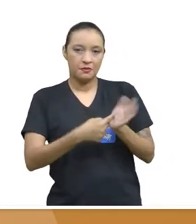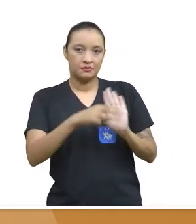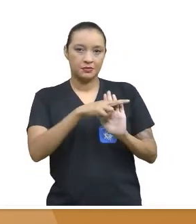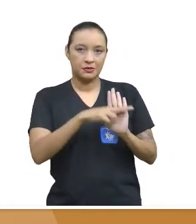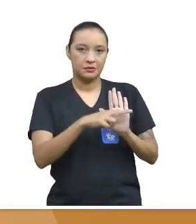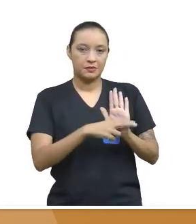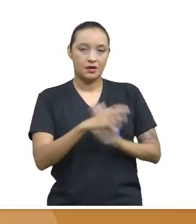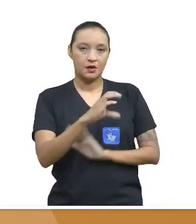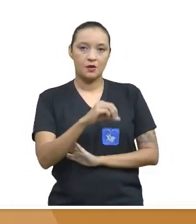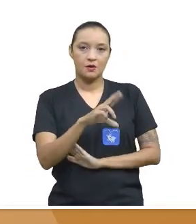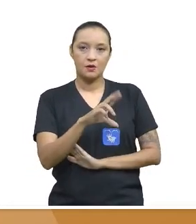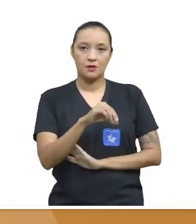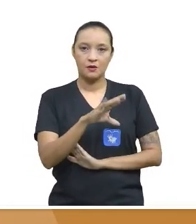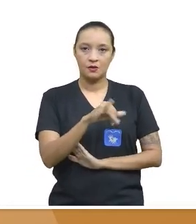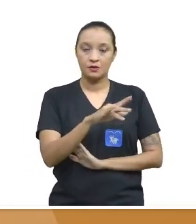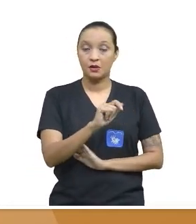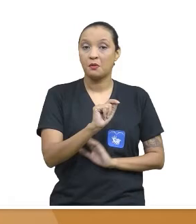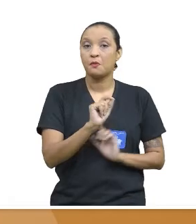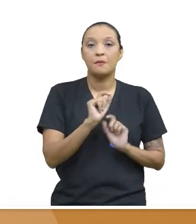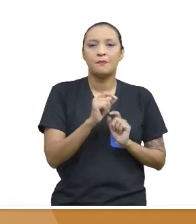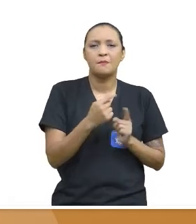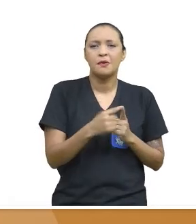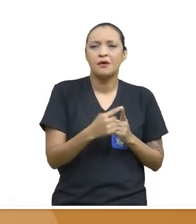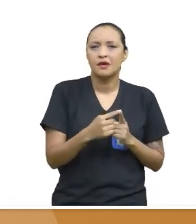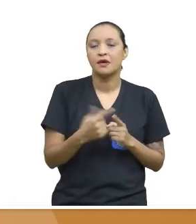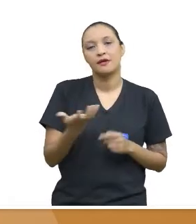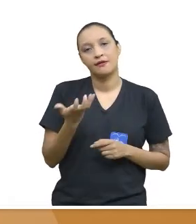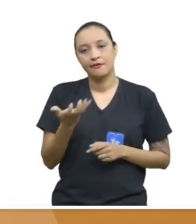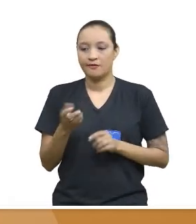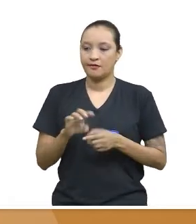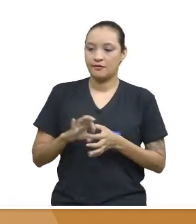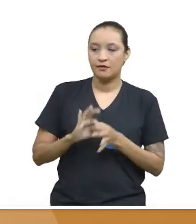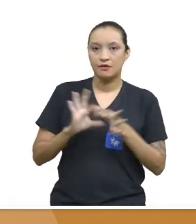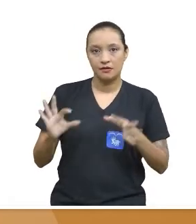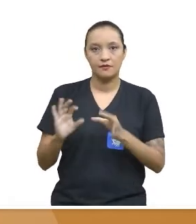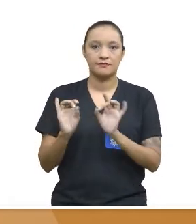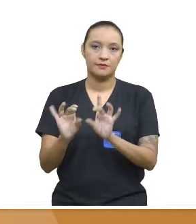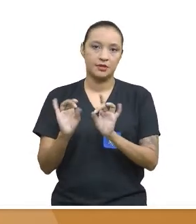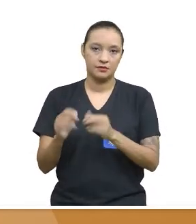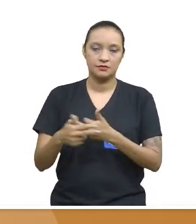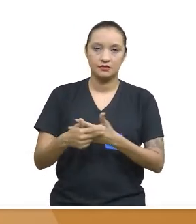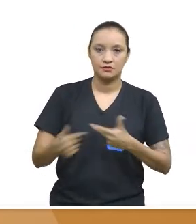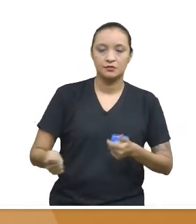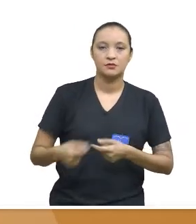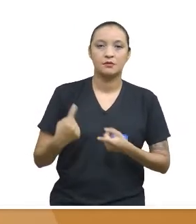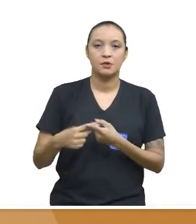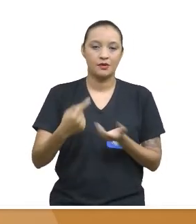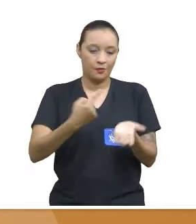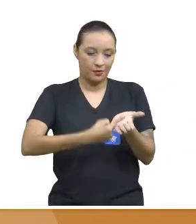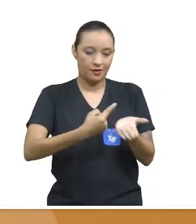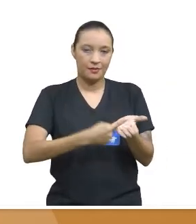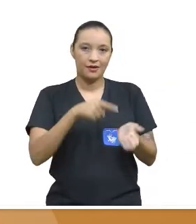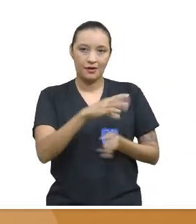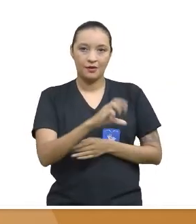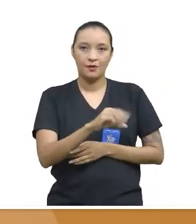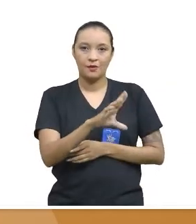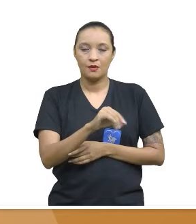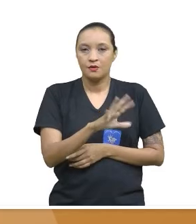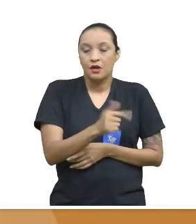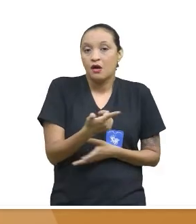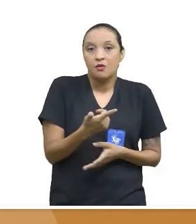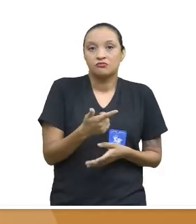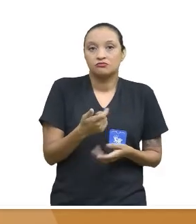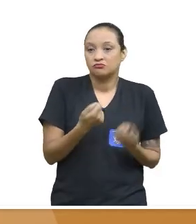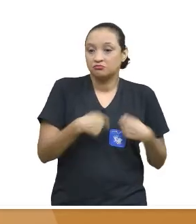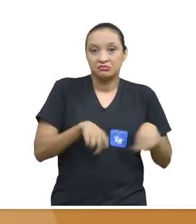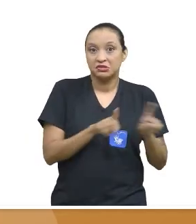uma liberdade de comércio, um livre mercado. O pacto colonial já não servia mais às necessidades,